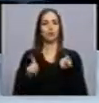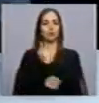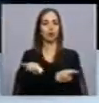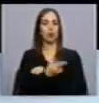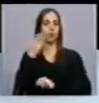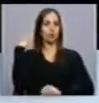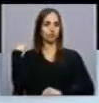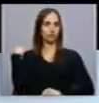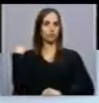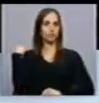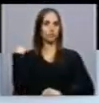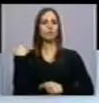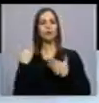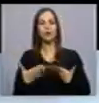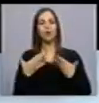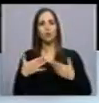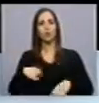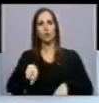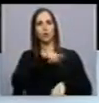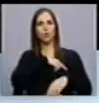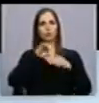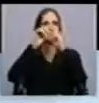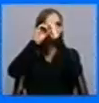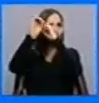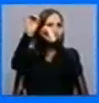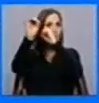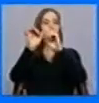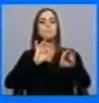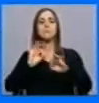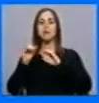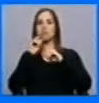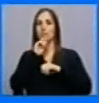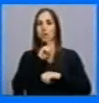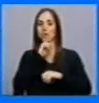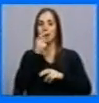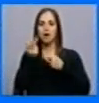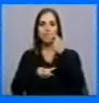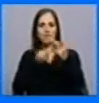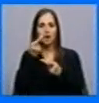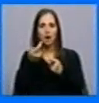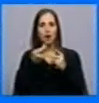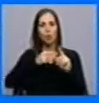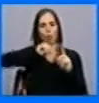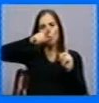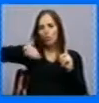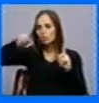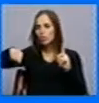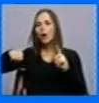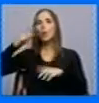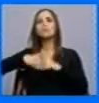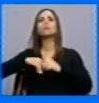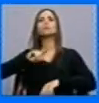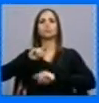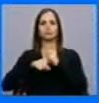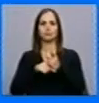o Kepler, desta vez nós temos os telescópios preparados e que vão analisar em vários comprimentos de onda o que é que está a acontecer.